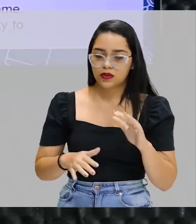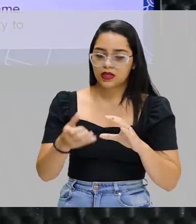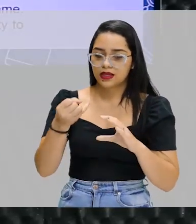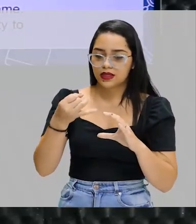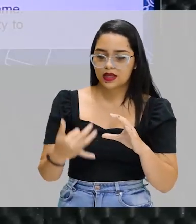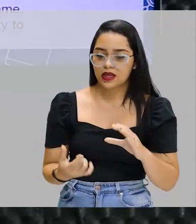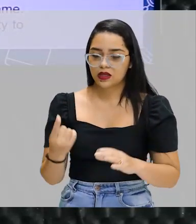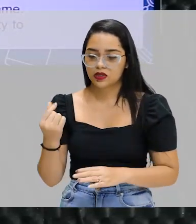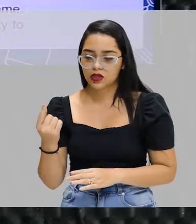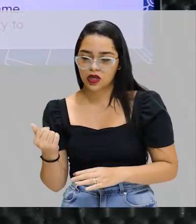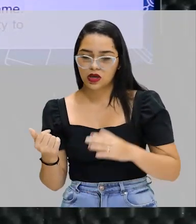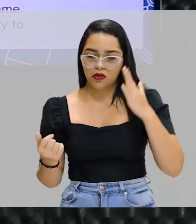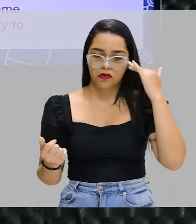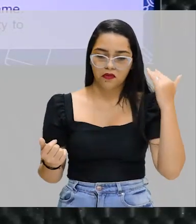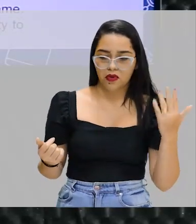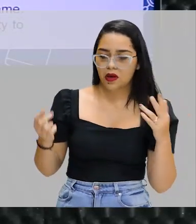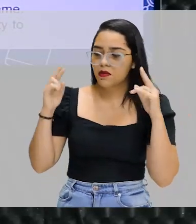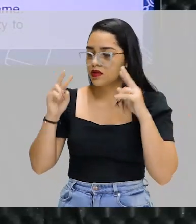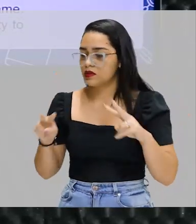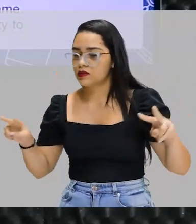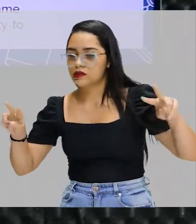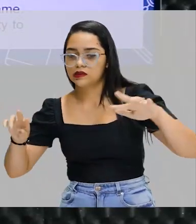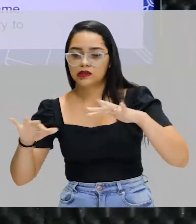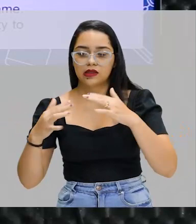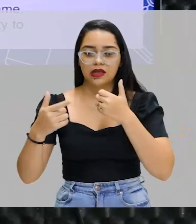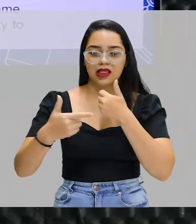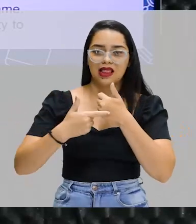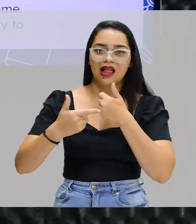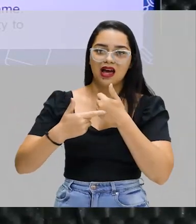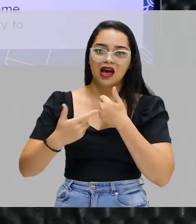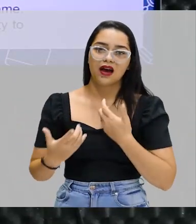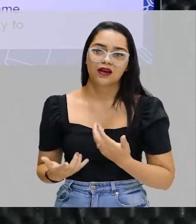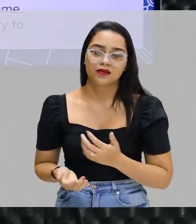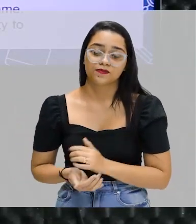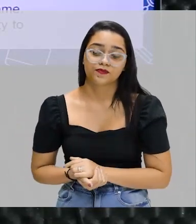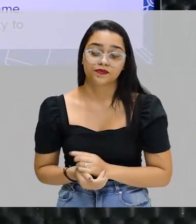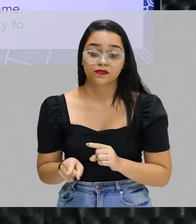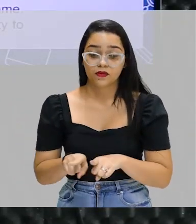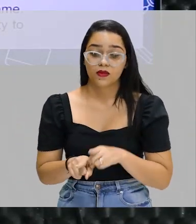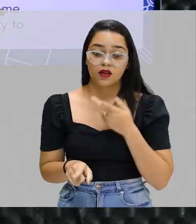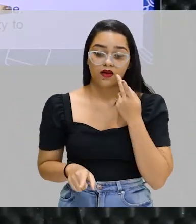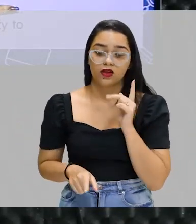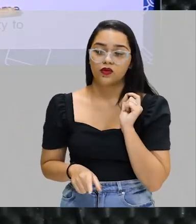características: dinheiro, fama, visualizações, likes, etc. No